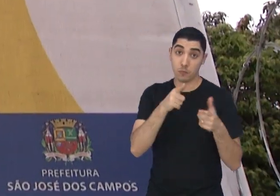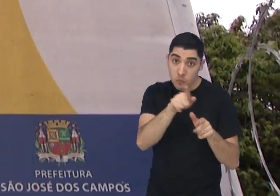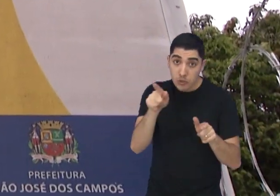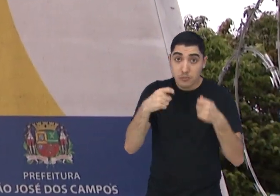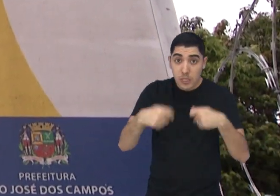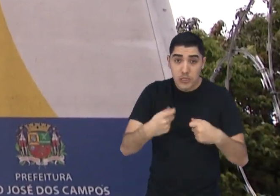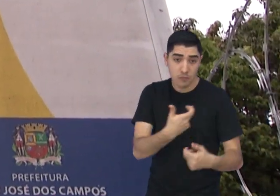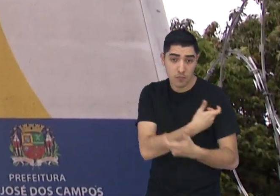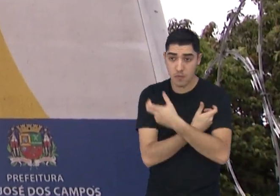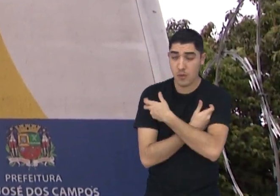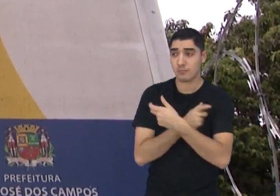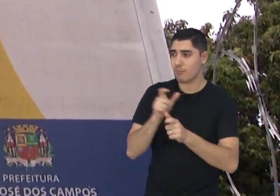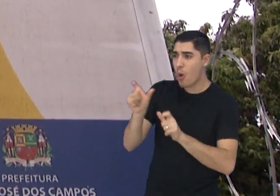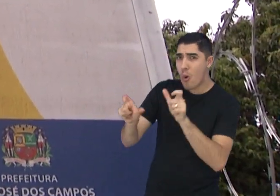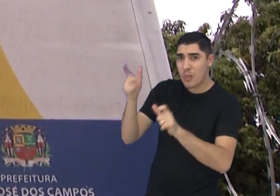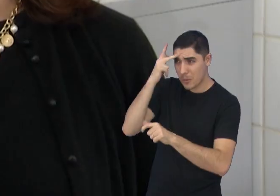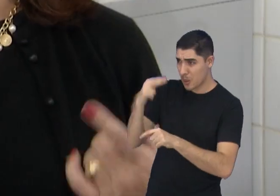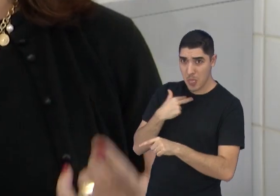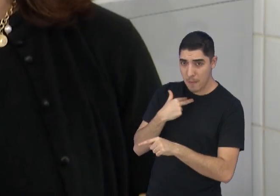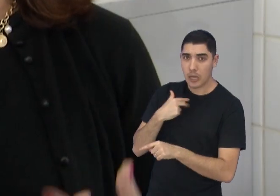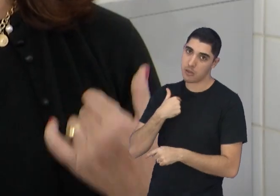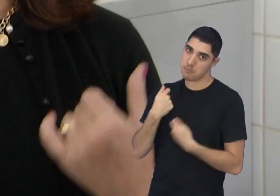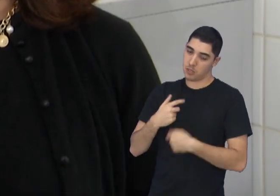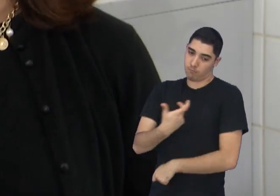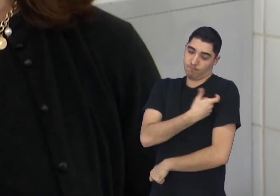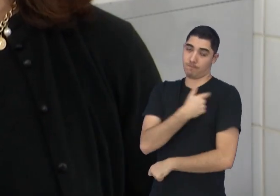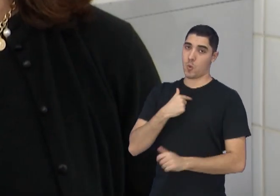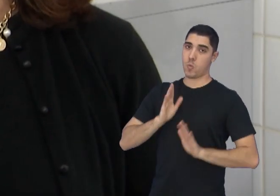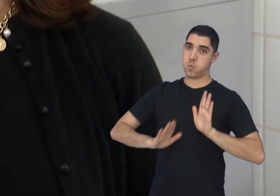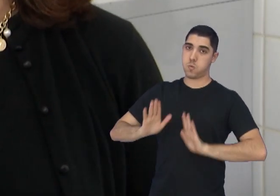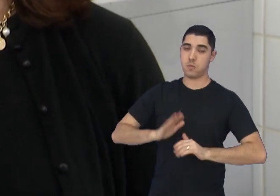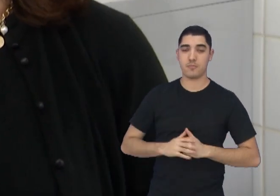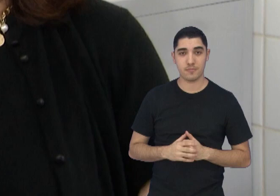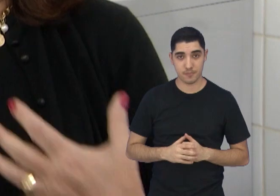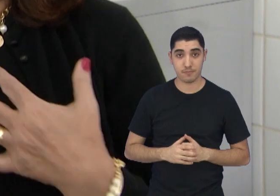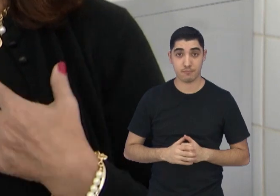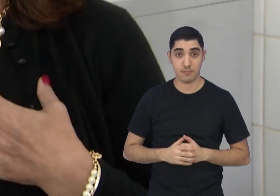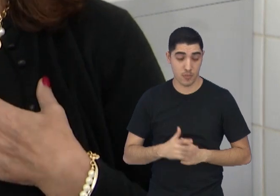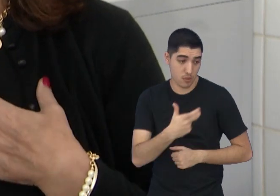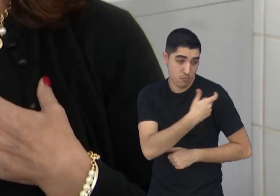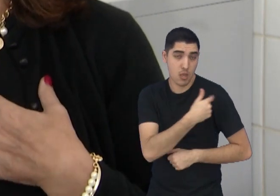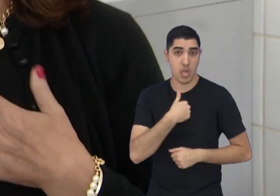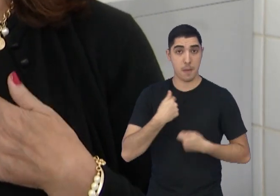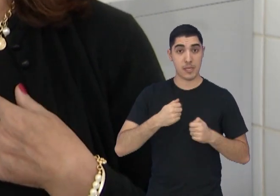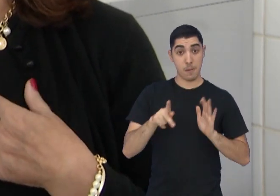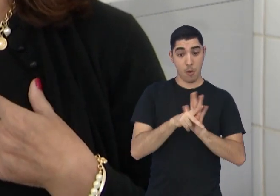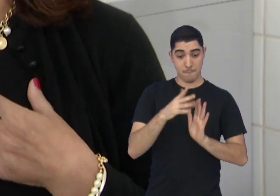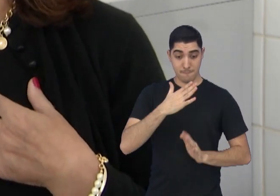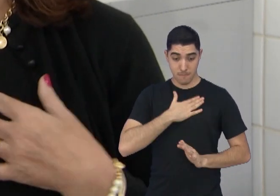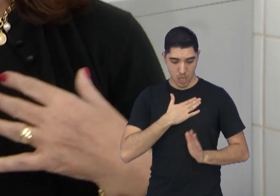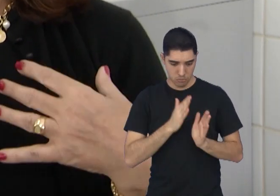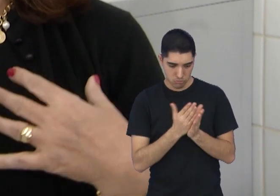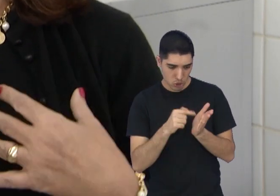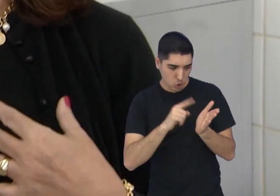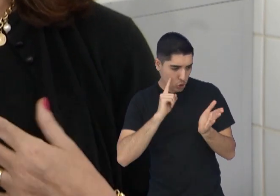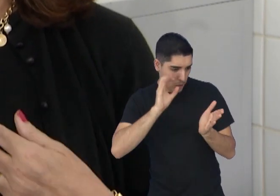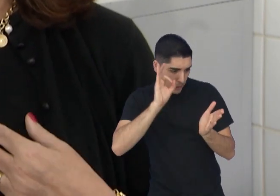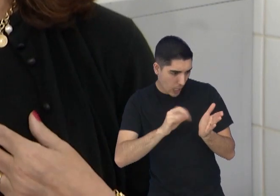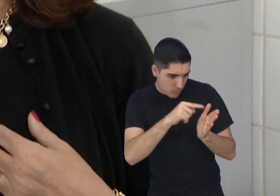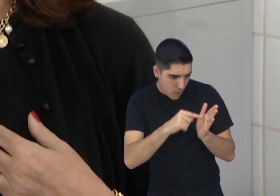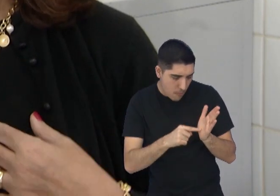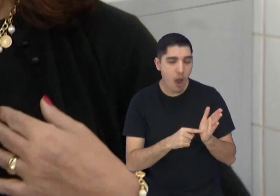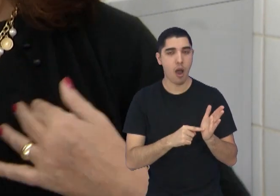por aqueles que não podem se proteger. Com a vacina, você tem uma responsabilidade social. Eu tenho que estar com a minha caderneta de vacinação em dia. Quando eu estou